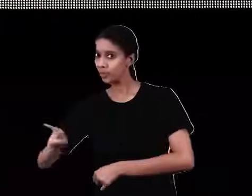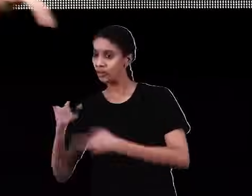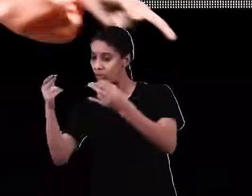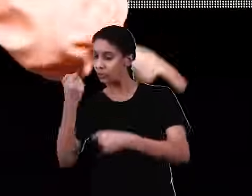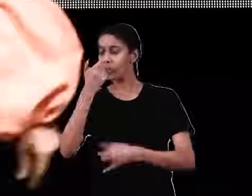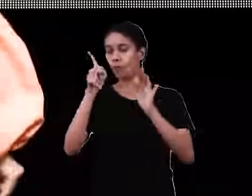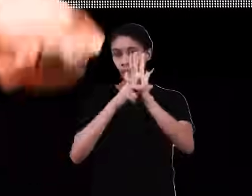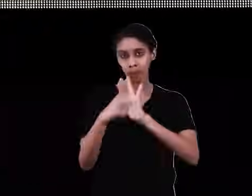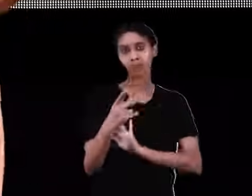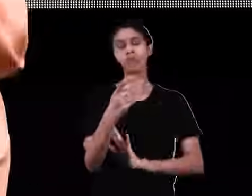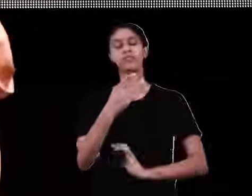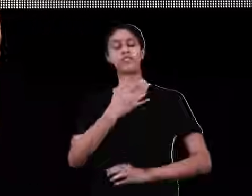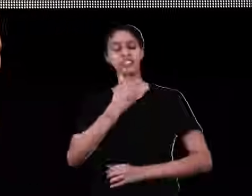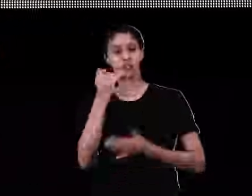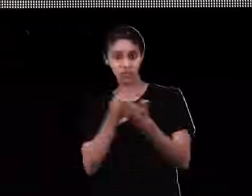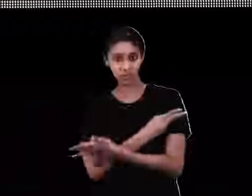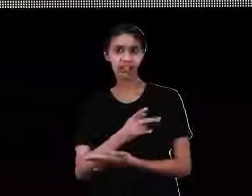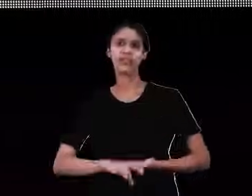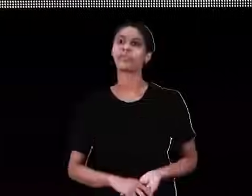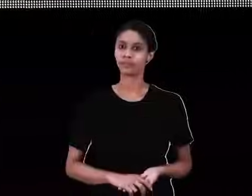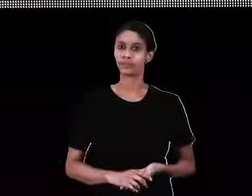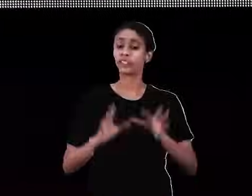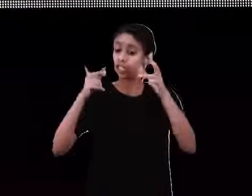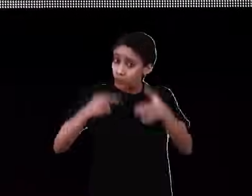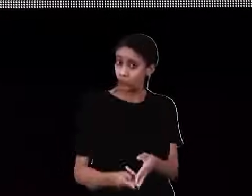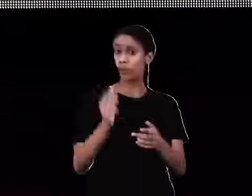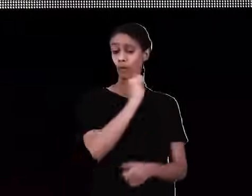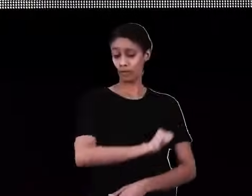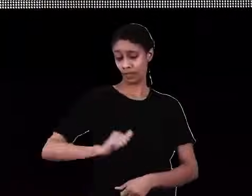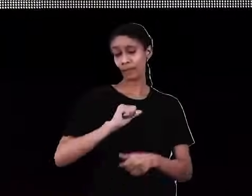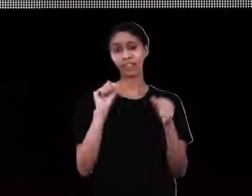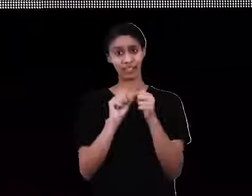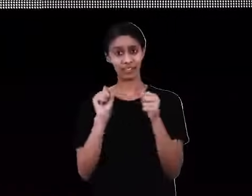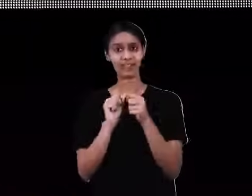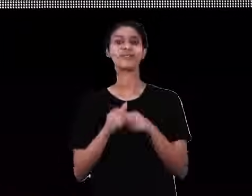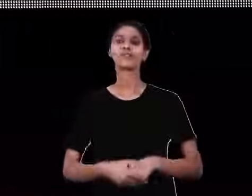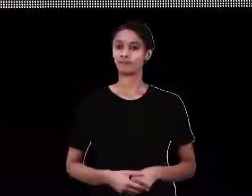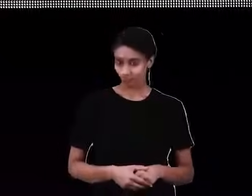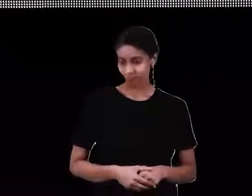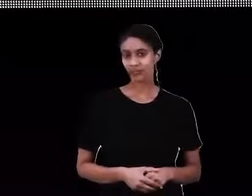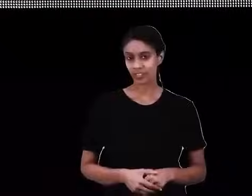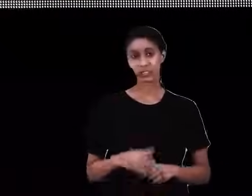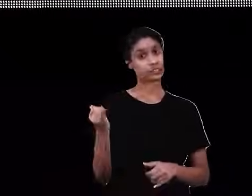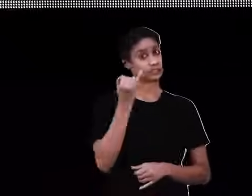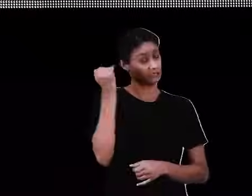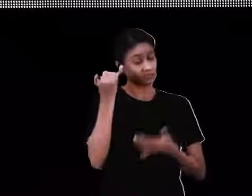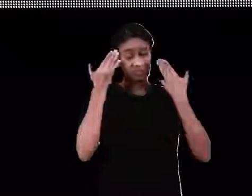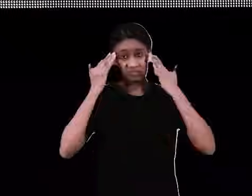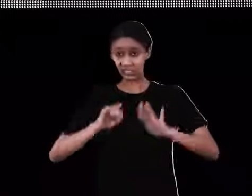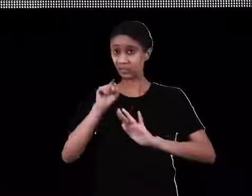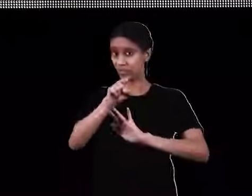fosse seu próprio erro? Foi exatamente isso que Abigail fez. Gente, eu não sei se isso empolga vocês, mas a mim me